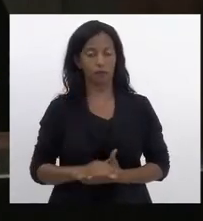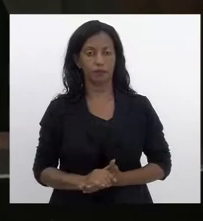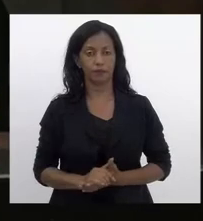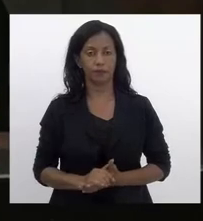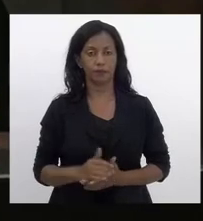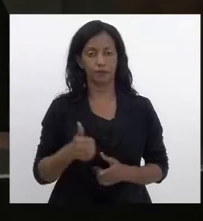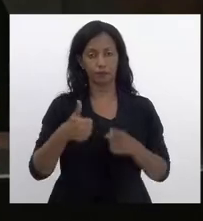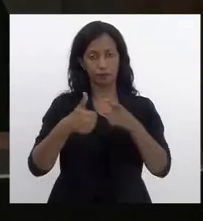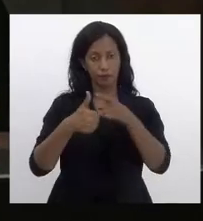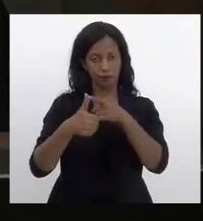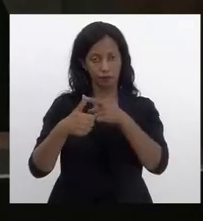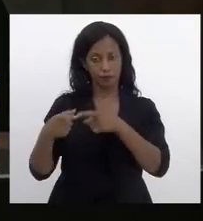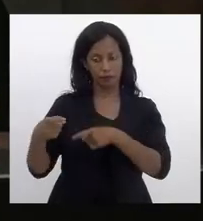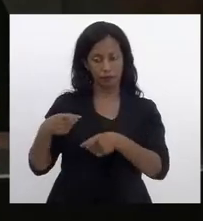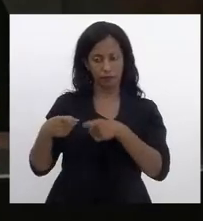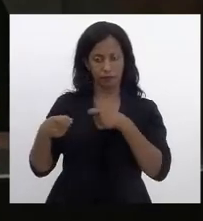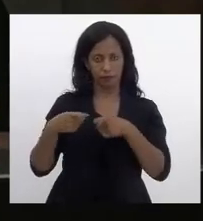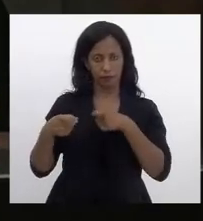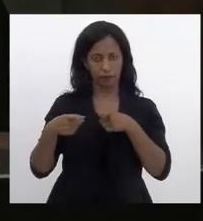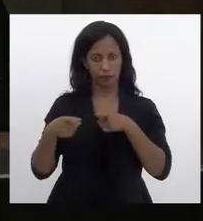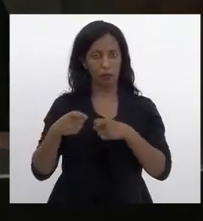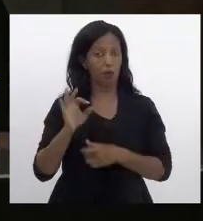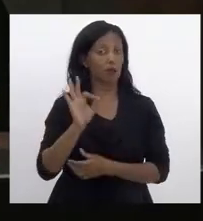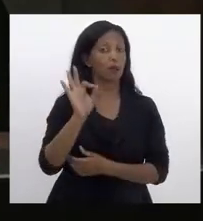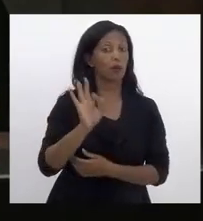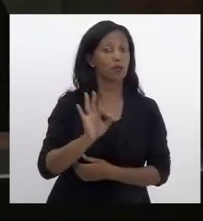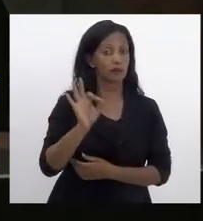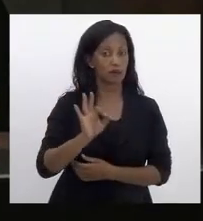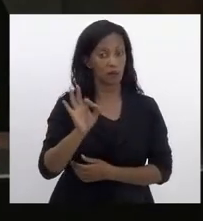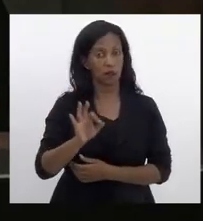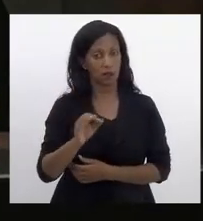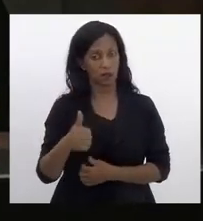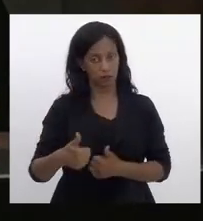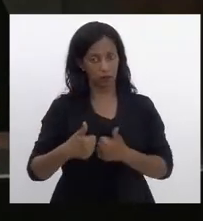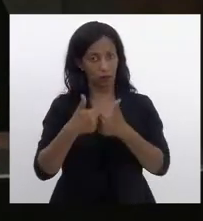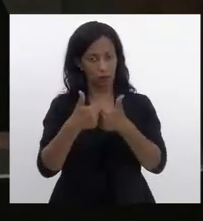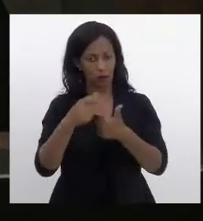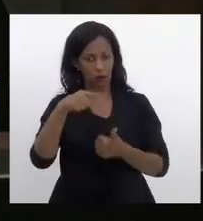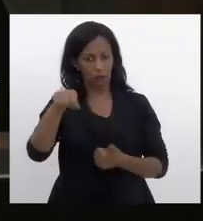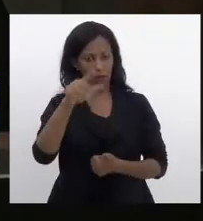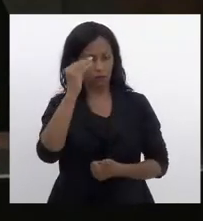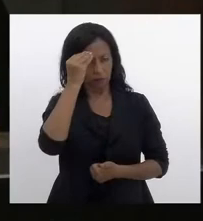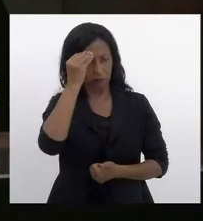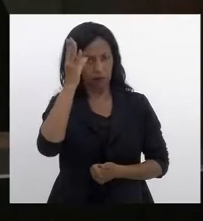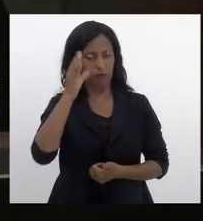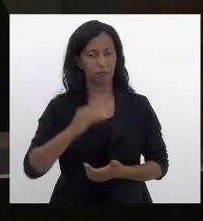Na Primeira Guerra, vou botar aqui em percentual, fica melhor,